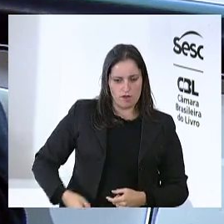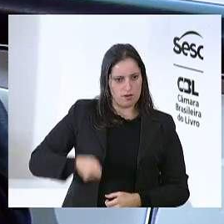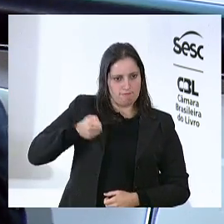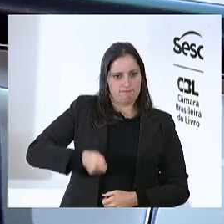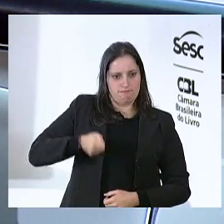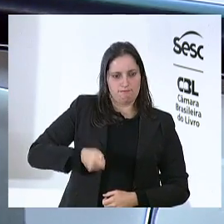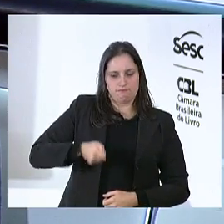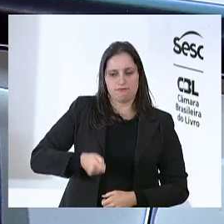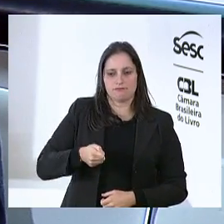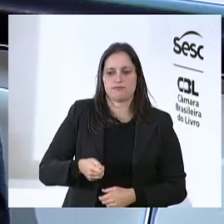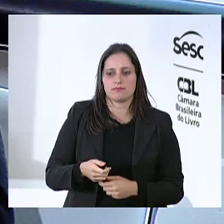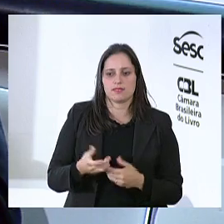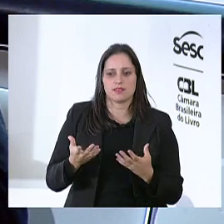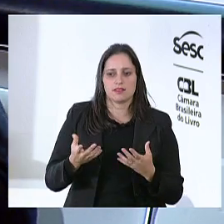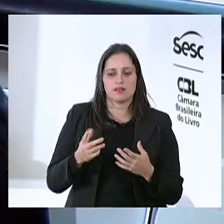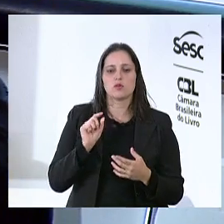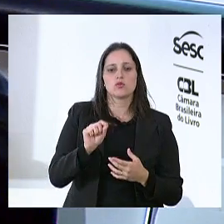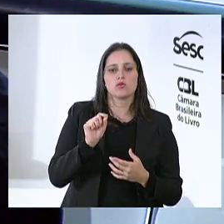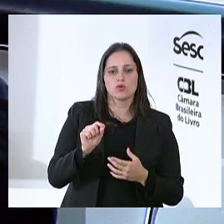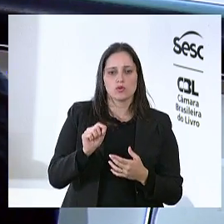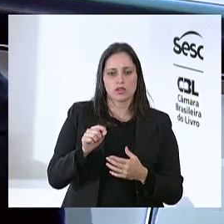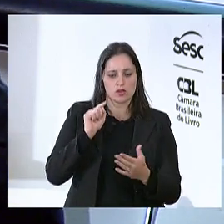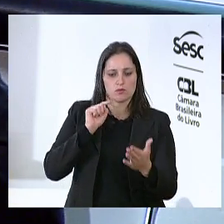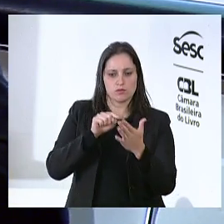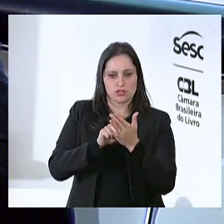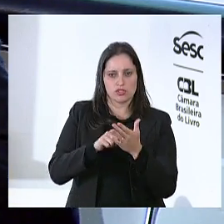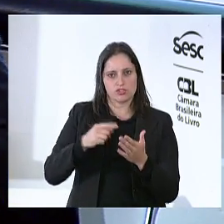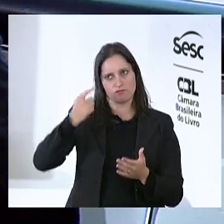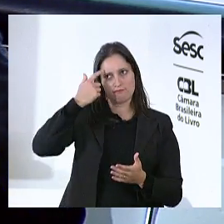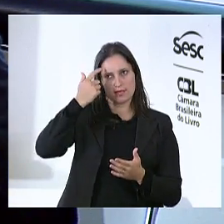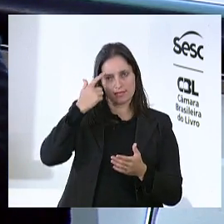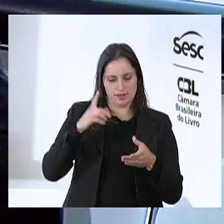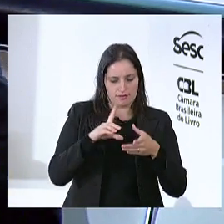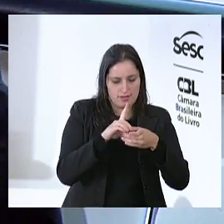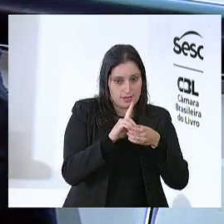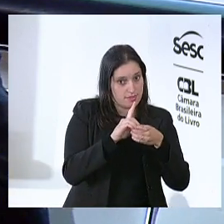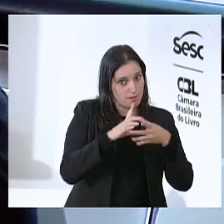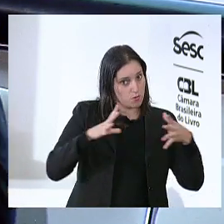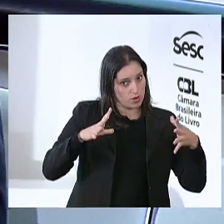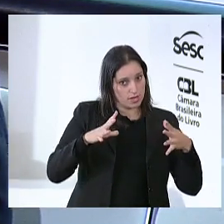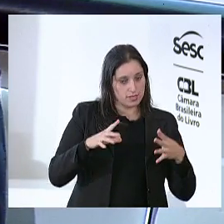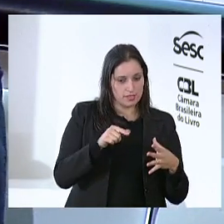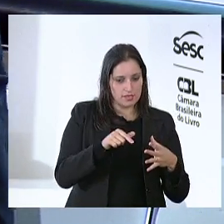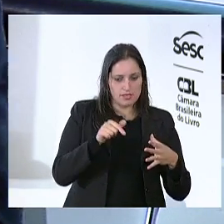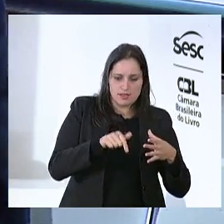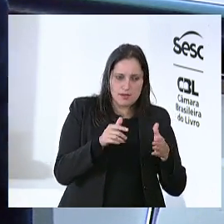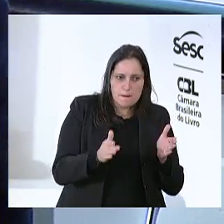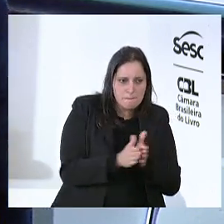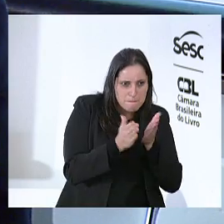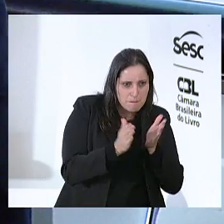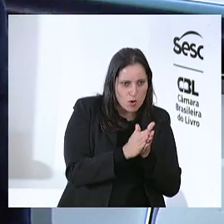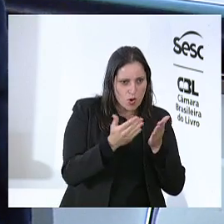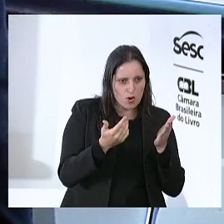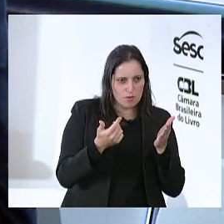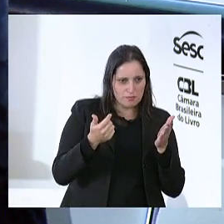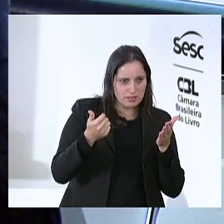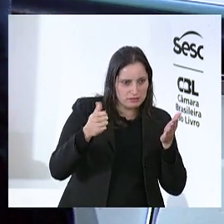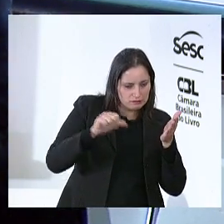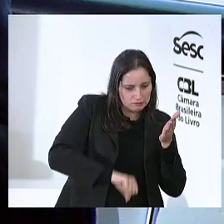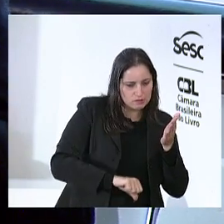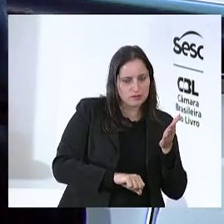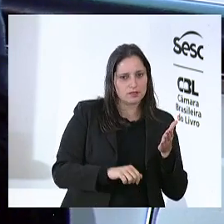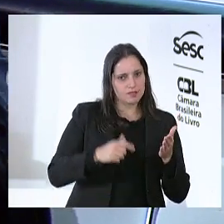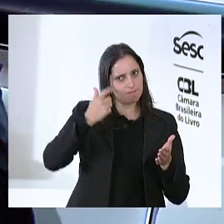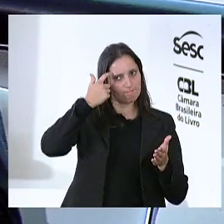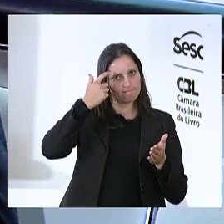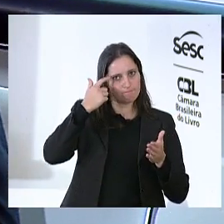olha, democracia em lugar pobre só pode acontecer se foi muito bem controladinha. Que esse pessoal, se